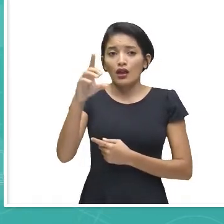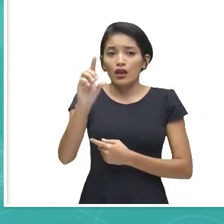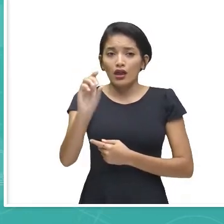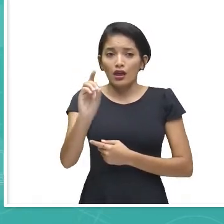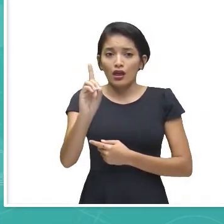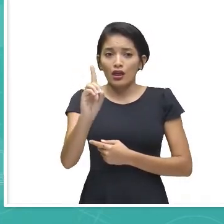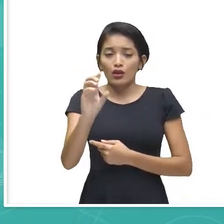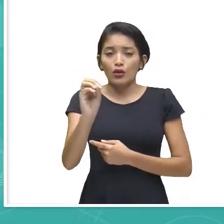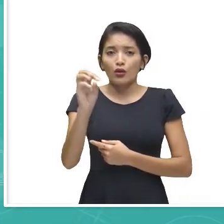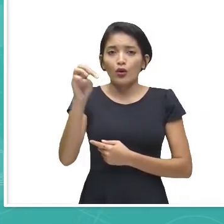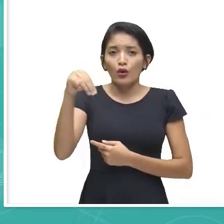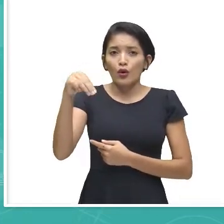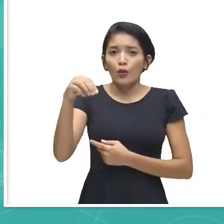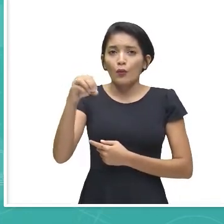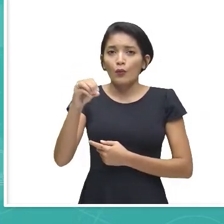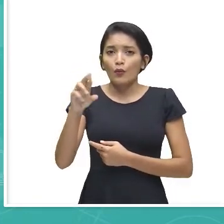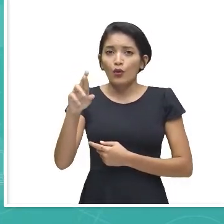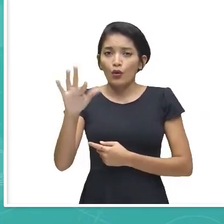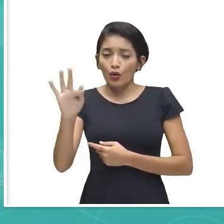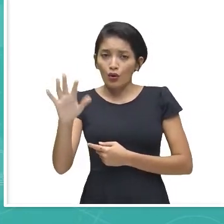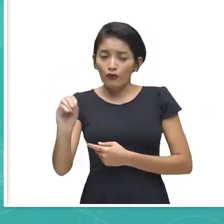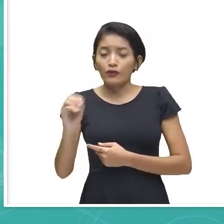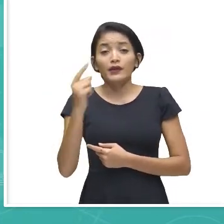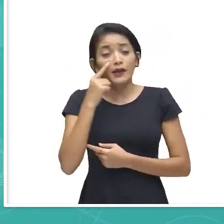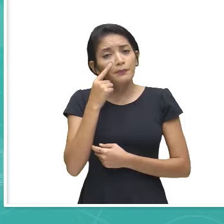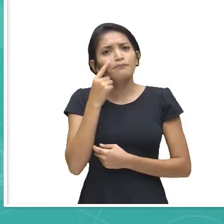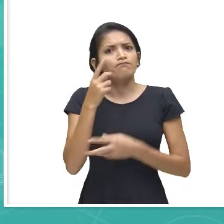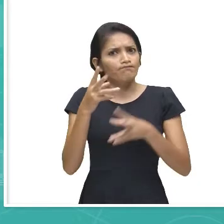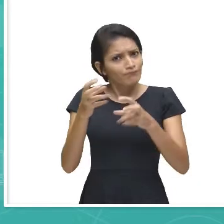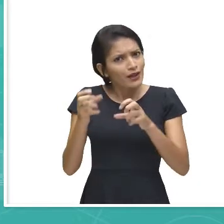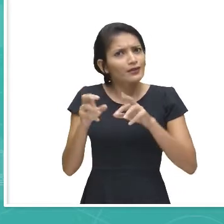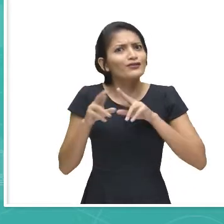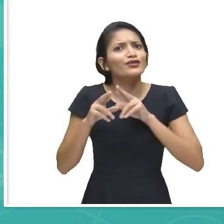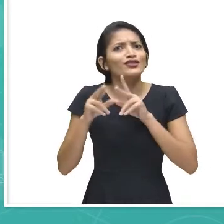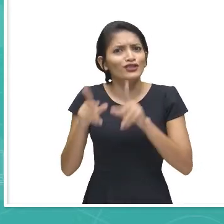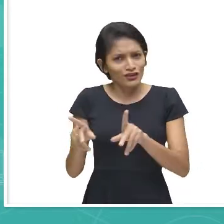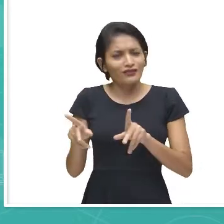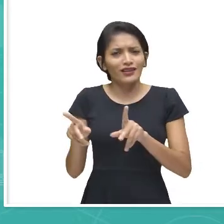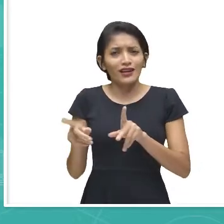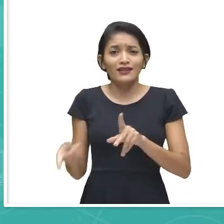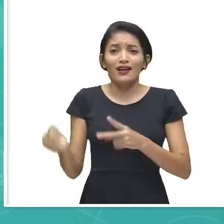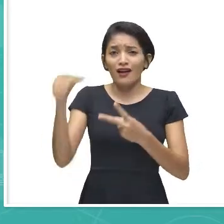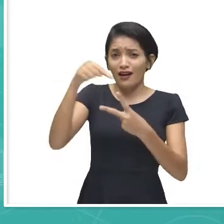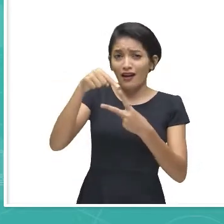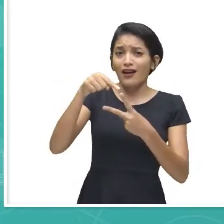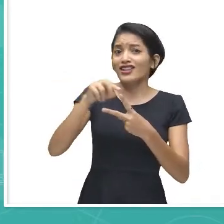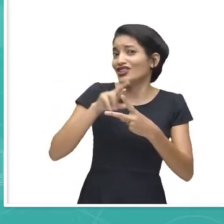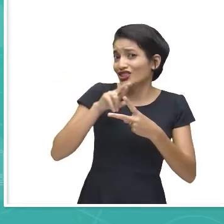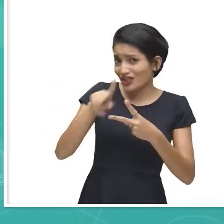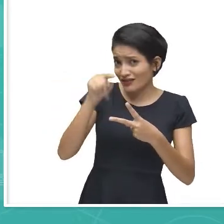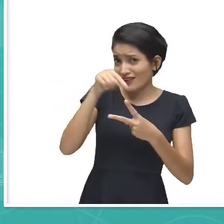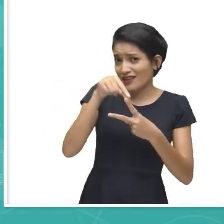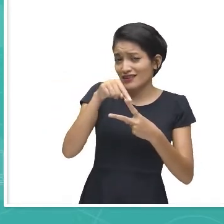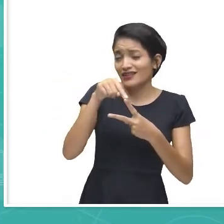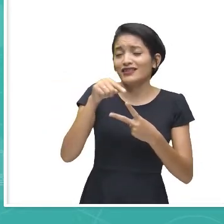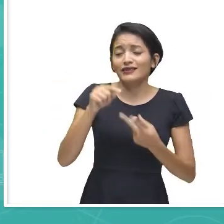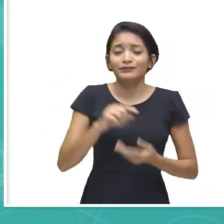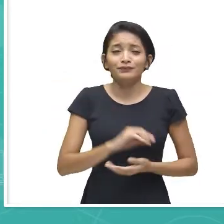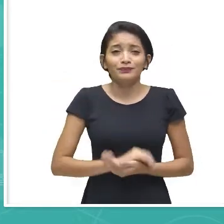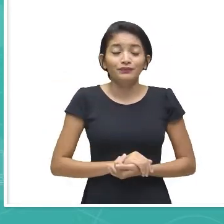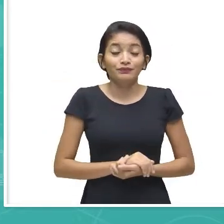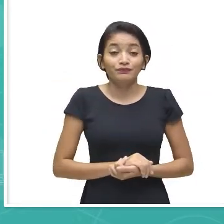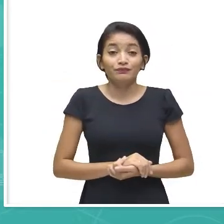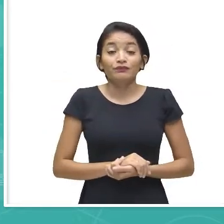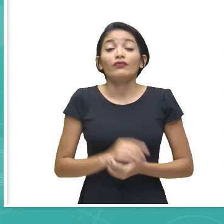Esse aqui já dá para a gente perceber uma grande diferença lá do início, né, do primeiro. Então,